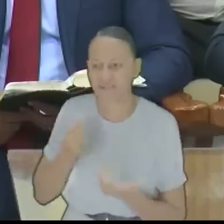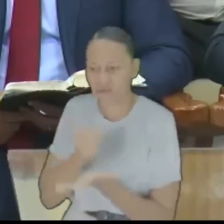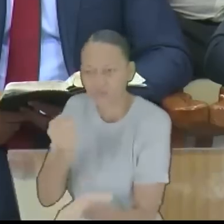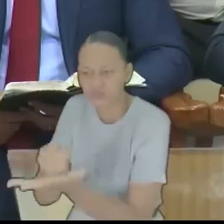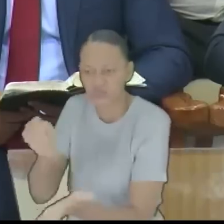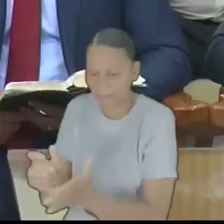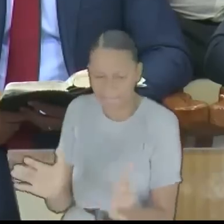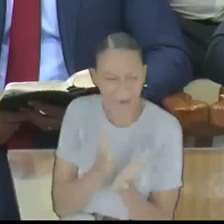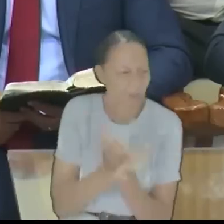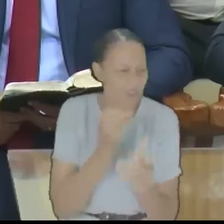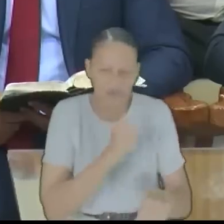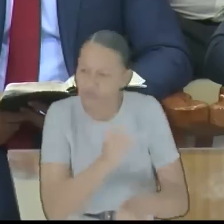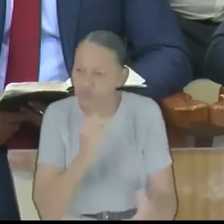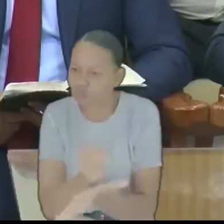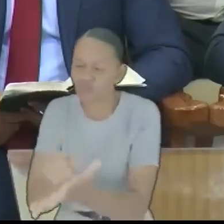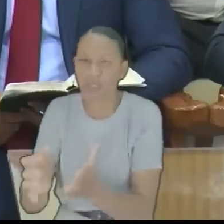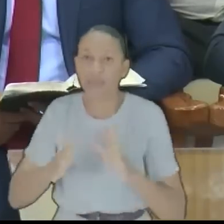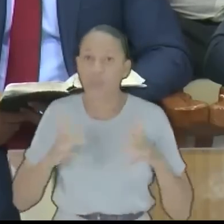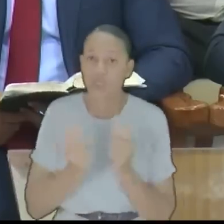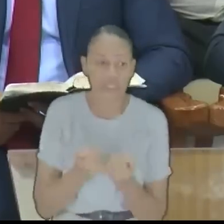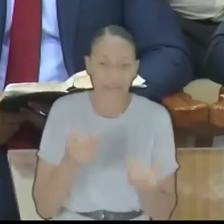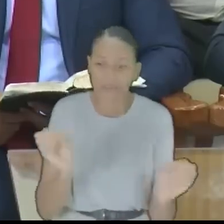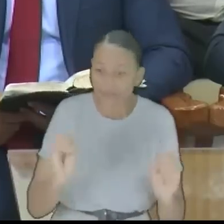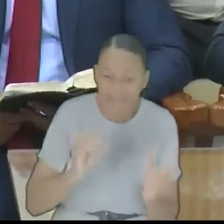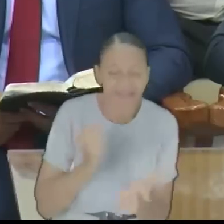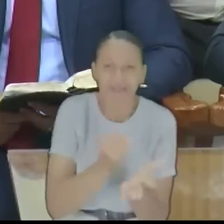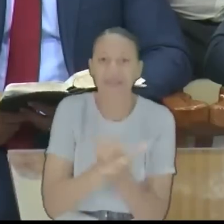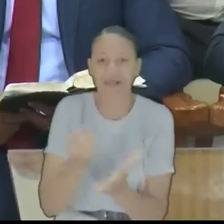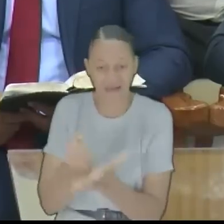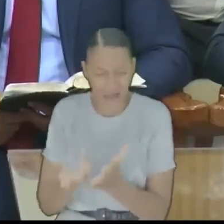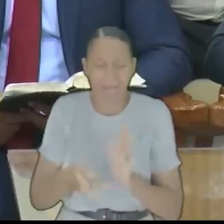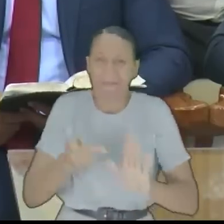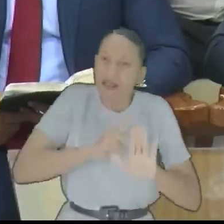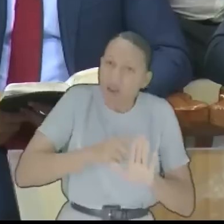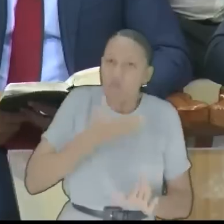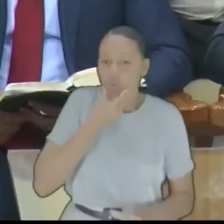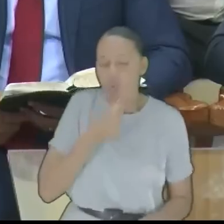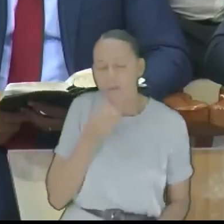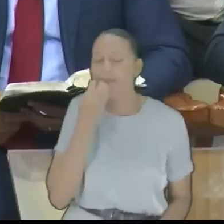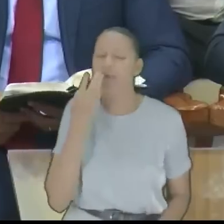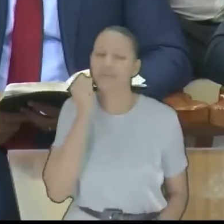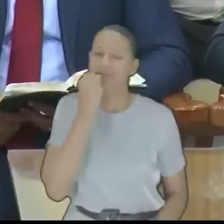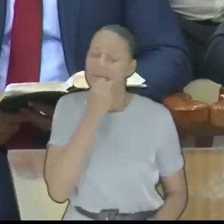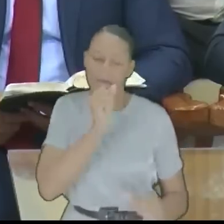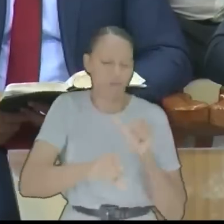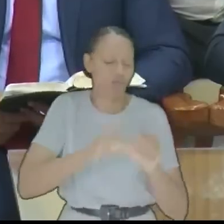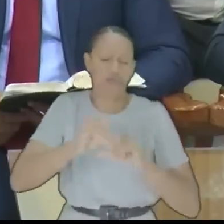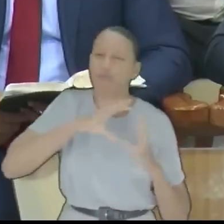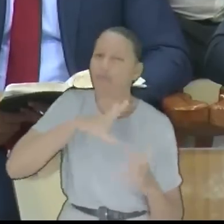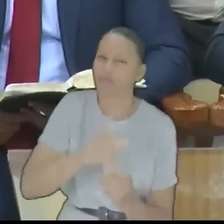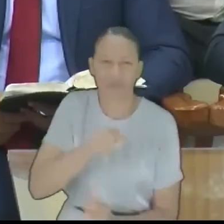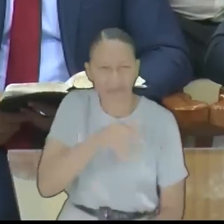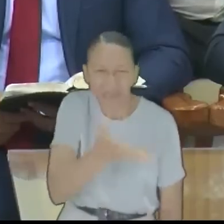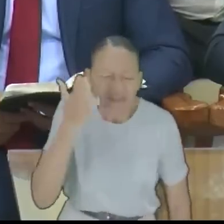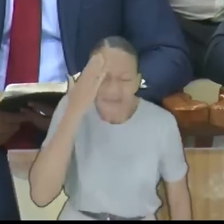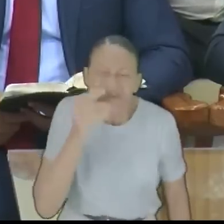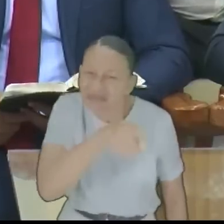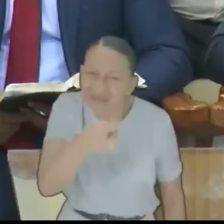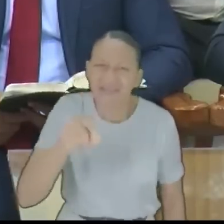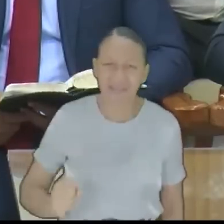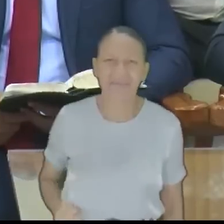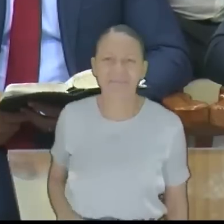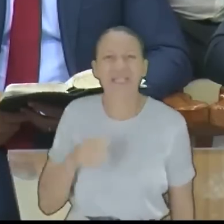do pobre, em favor do indigente. Aquela parábola do bom samaritano mudou o mundo, irmão. Você